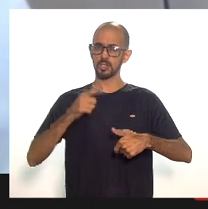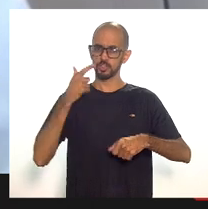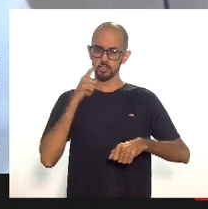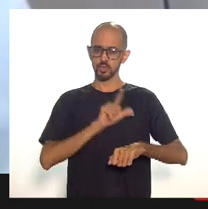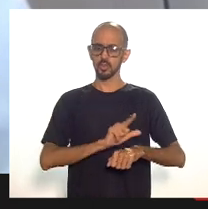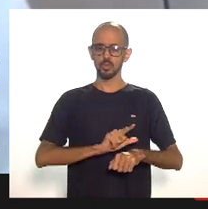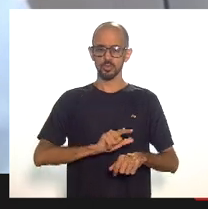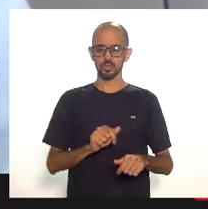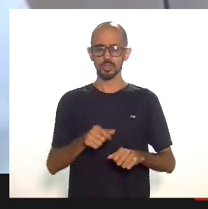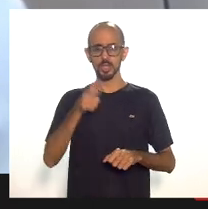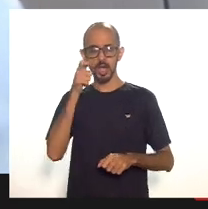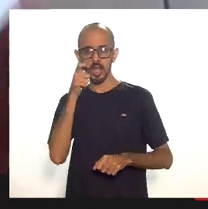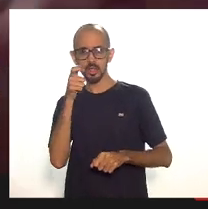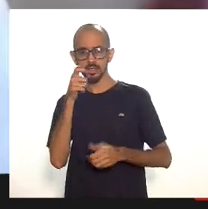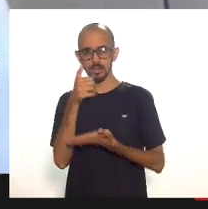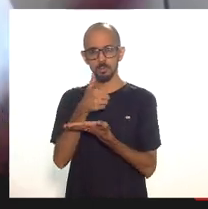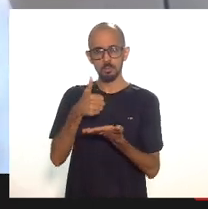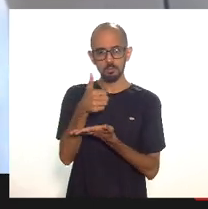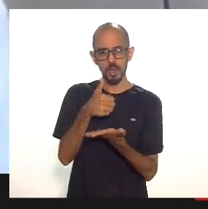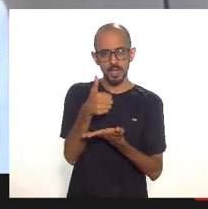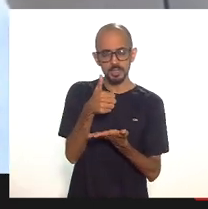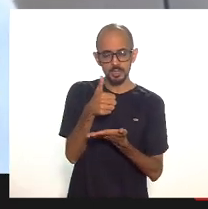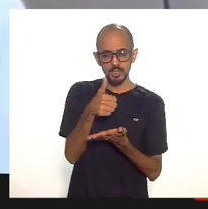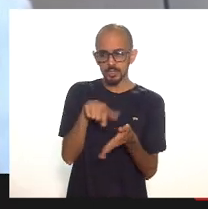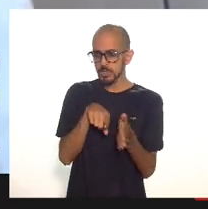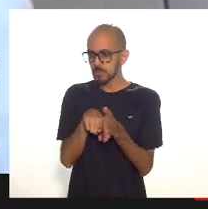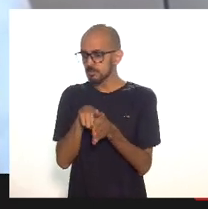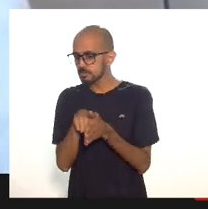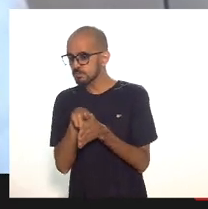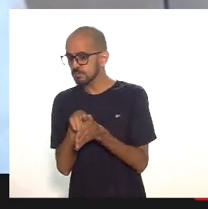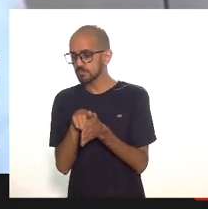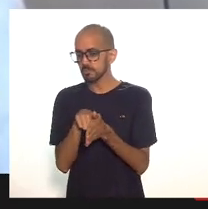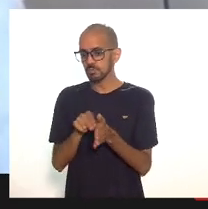potencialização da atenção básica no papel da identificação e